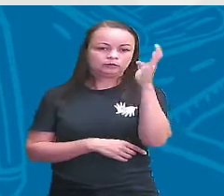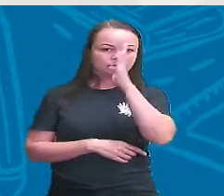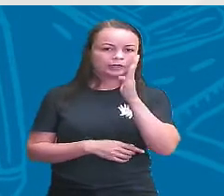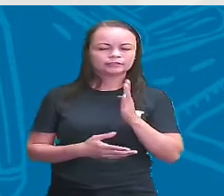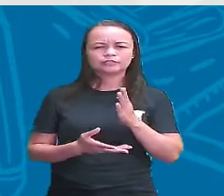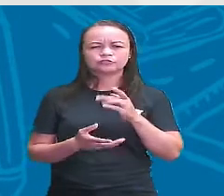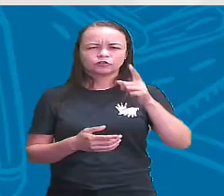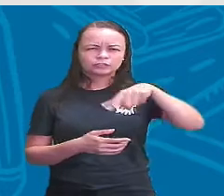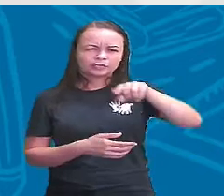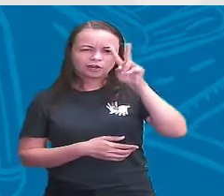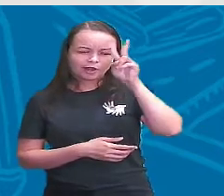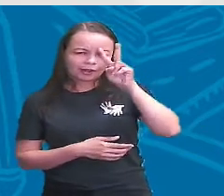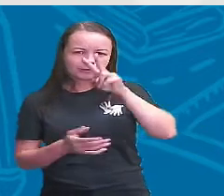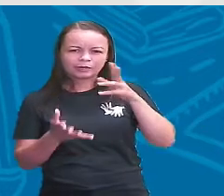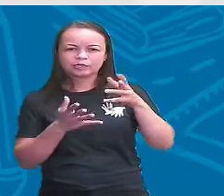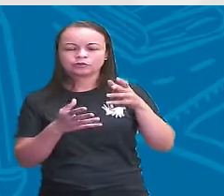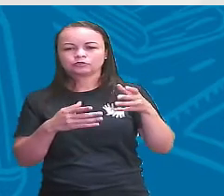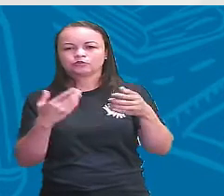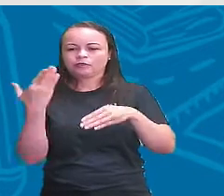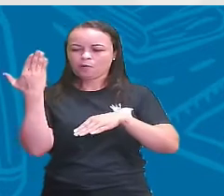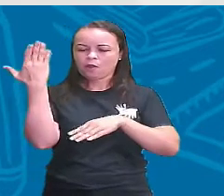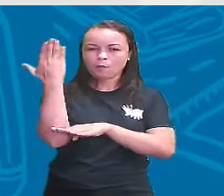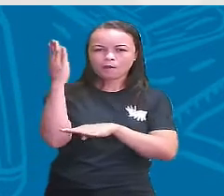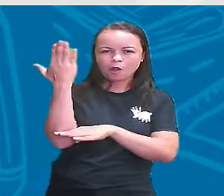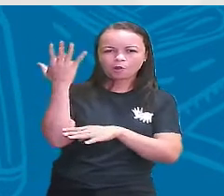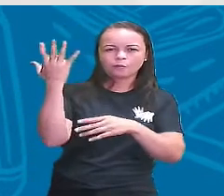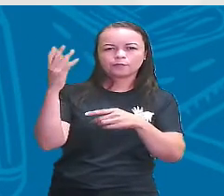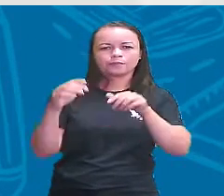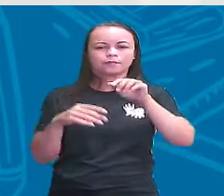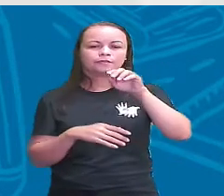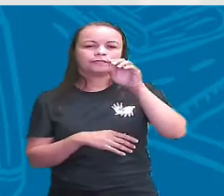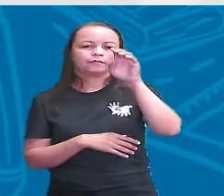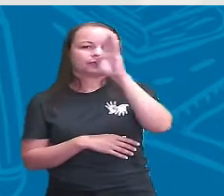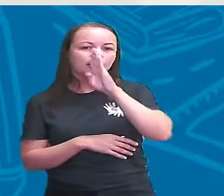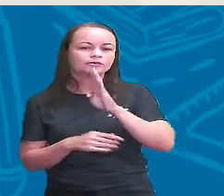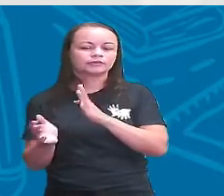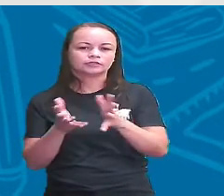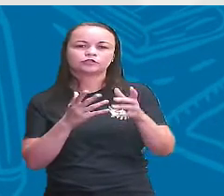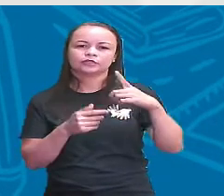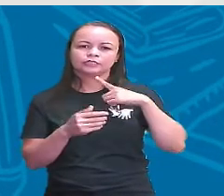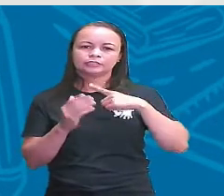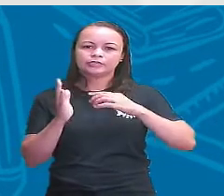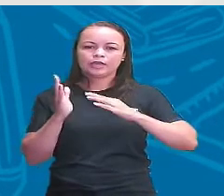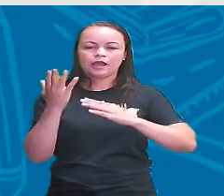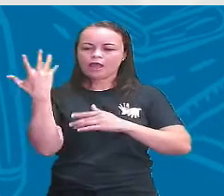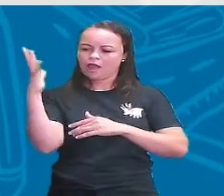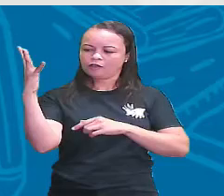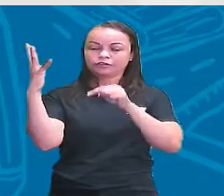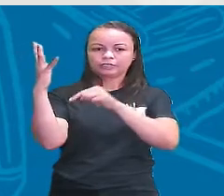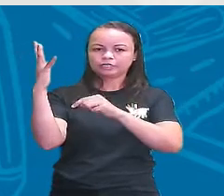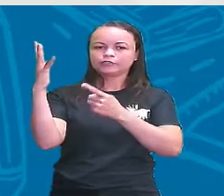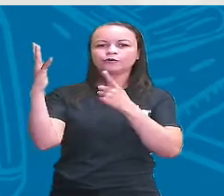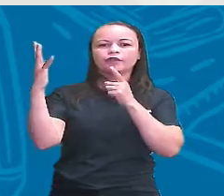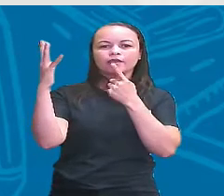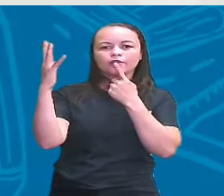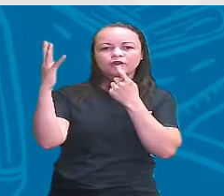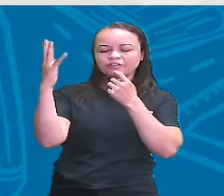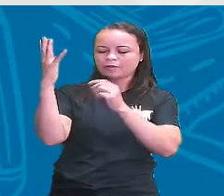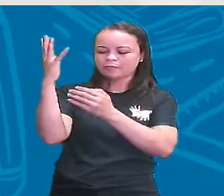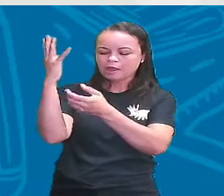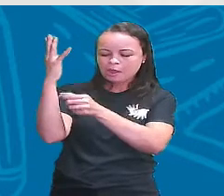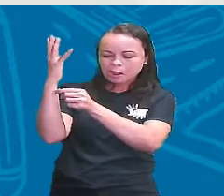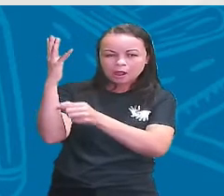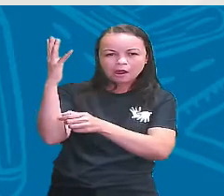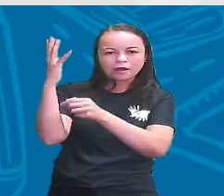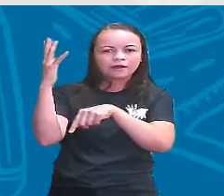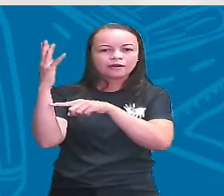eles começaram a explorar o pau-brasil, que tinha aquela árvore que tem justamente aquele pigmento vermelho. Então, eles